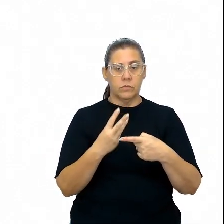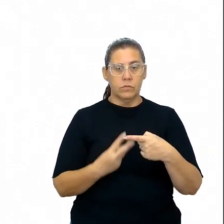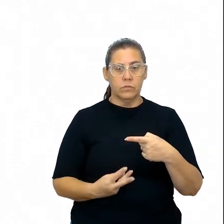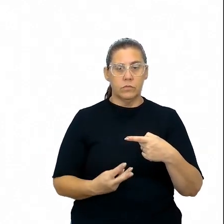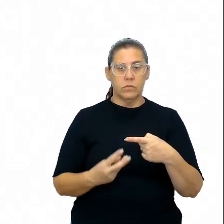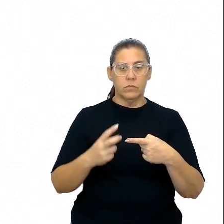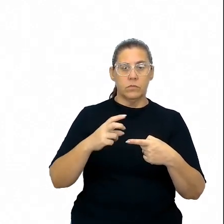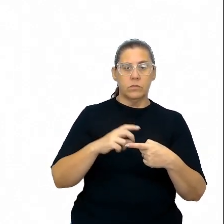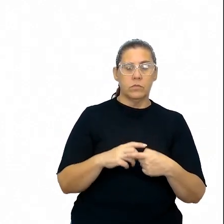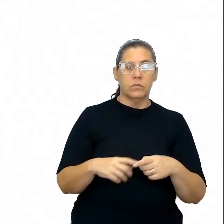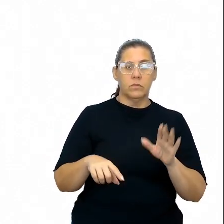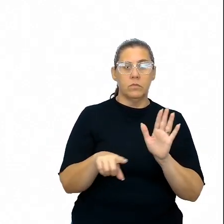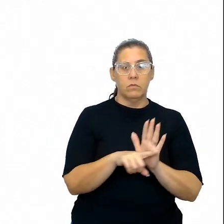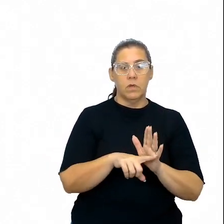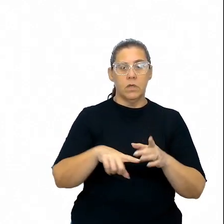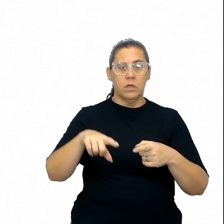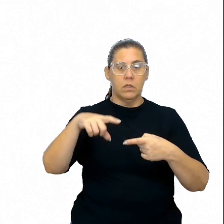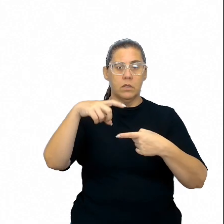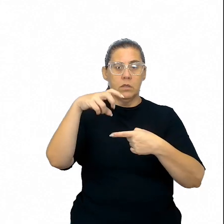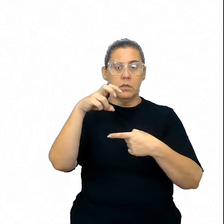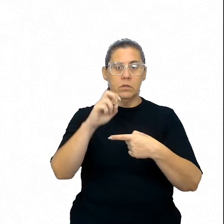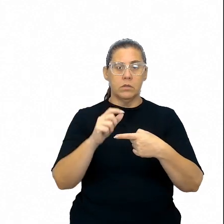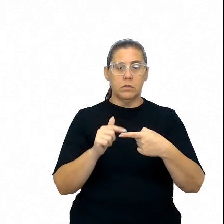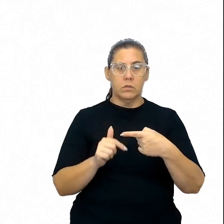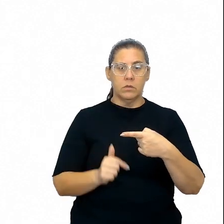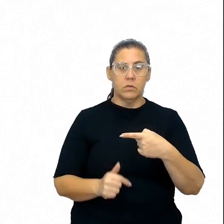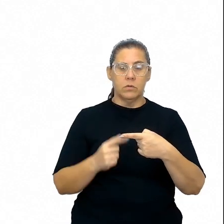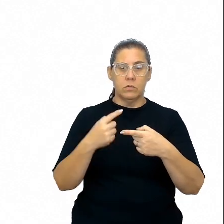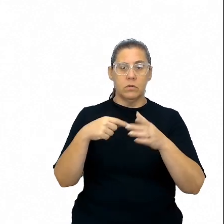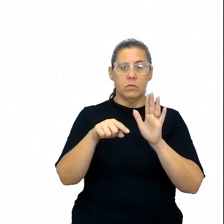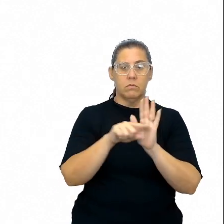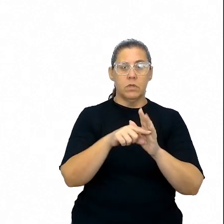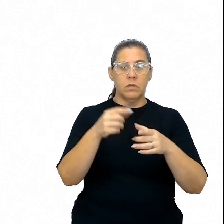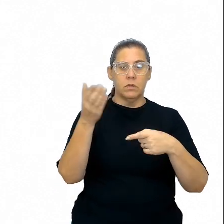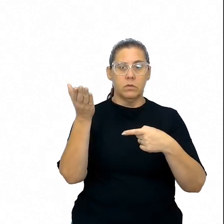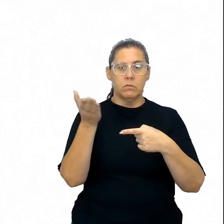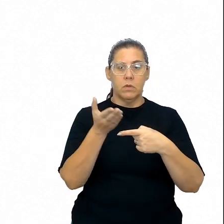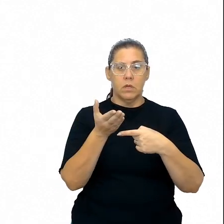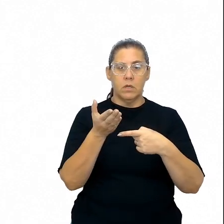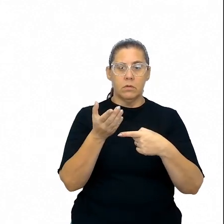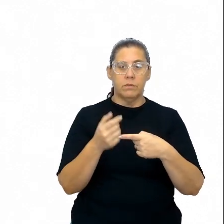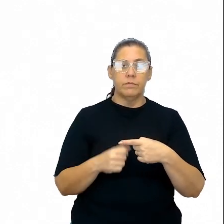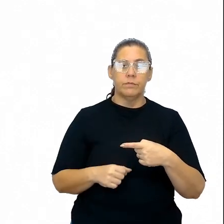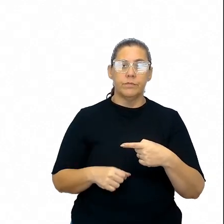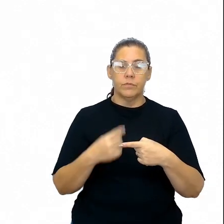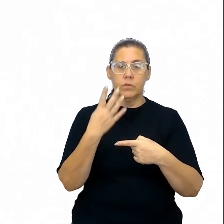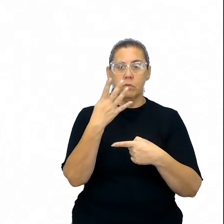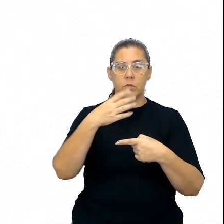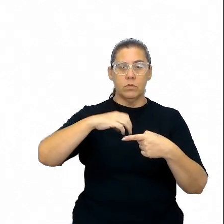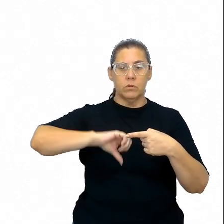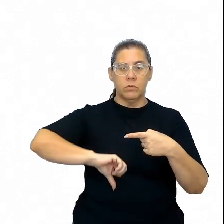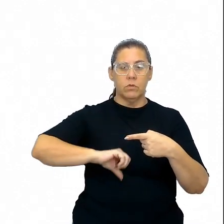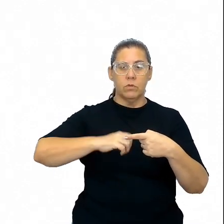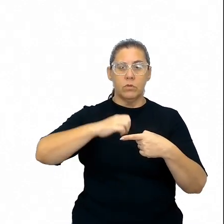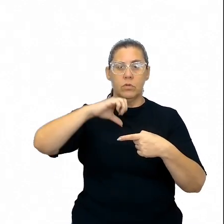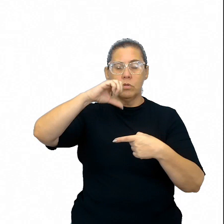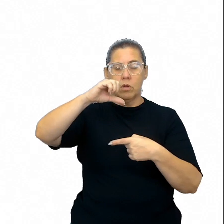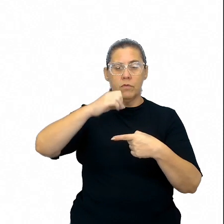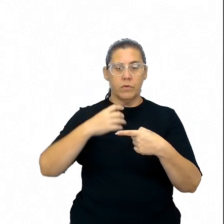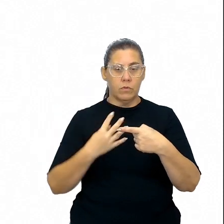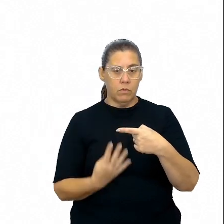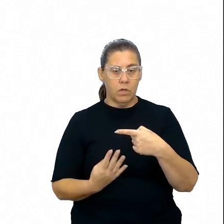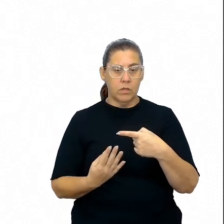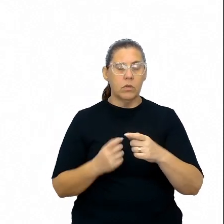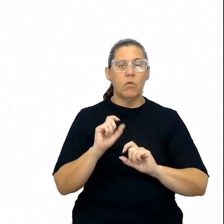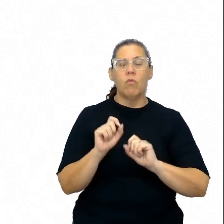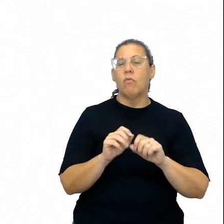2/3, menos 5/7, menos meio, 4/9, 9/4. Então, o que eu